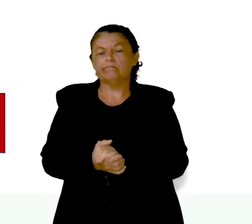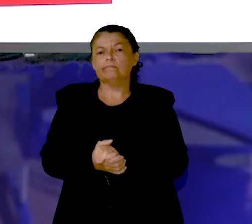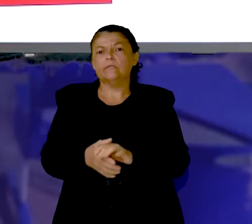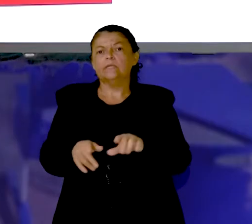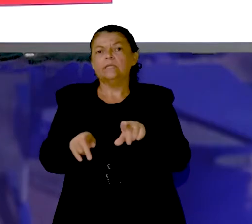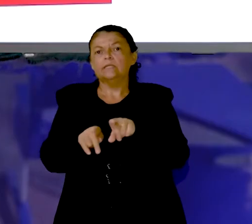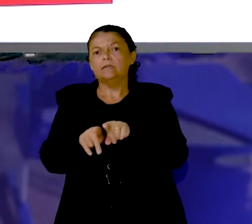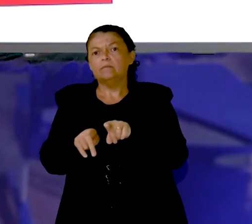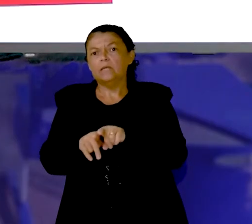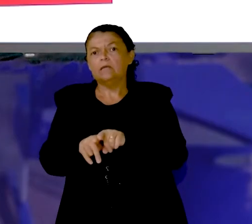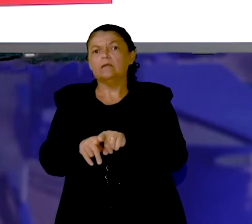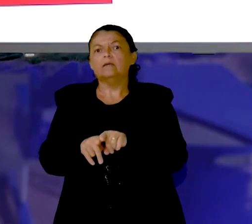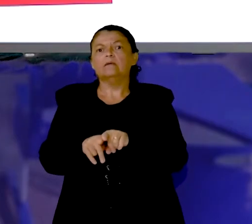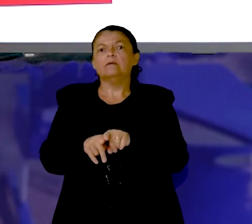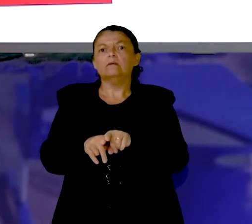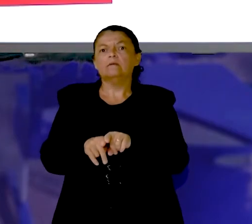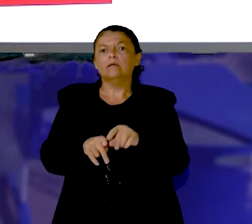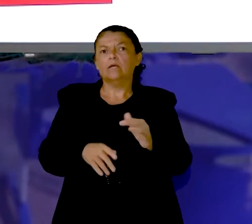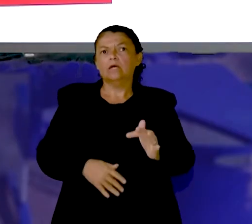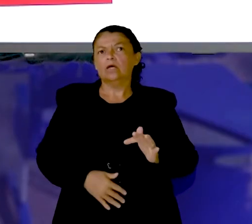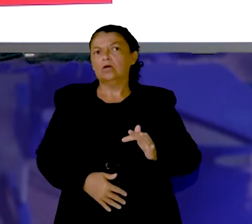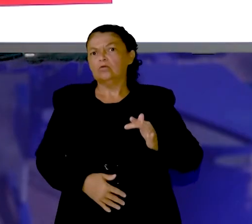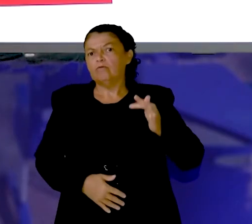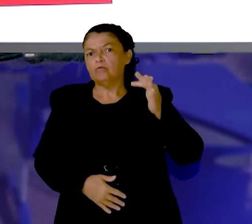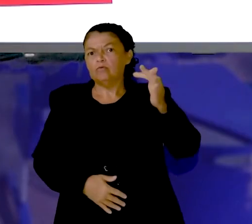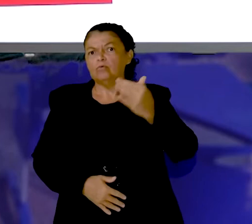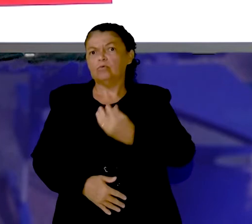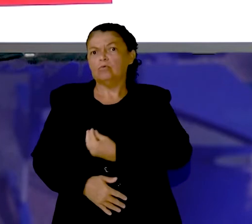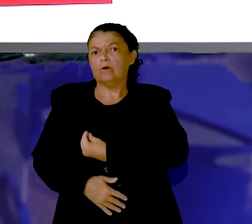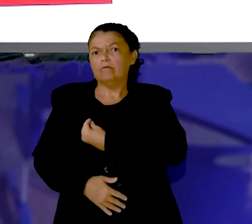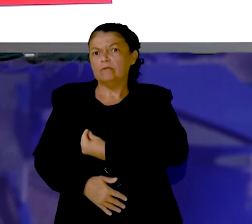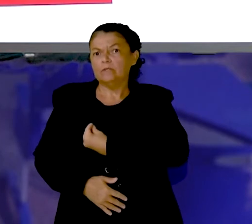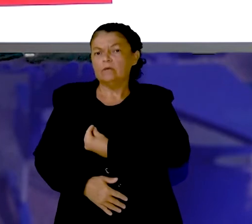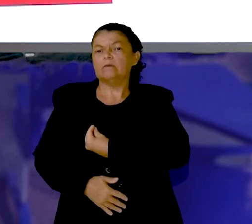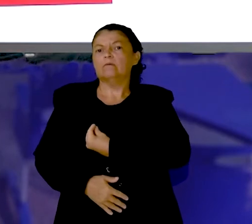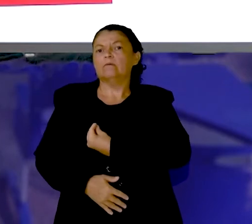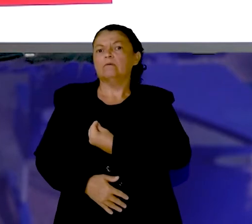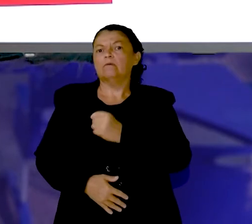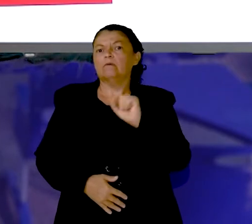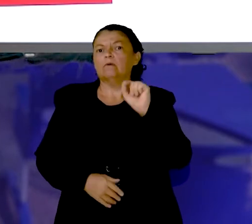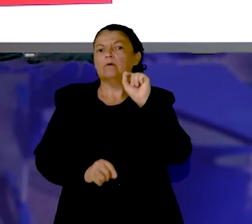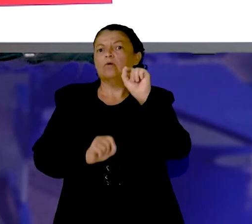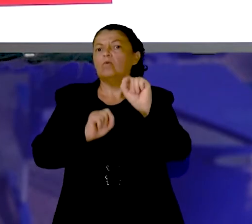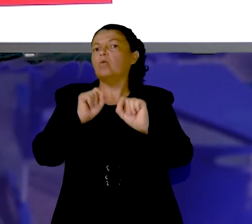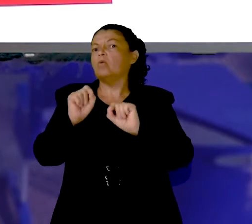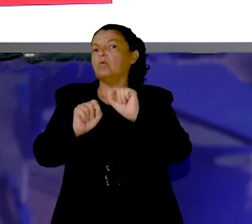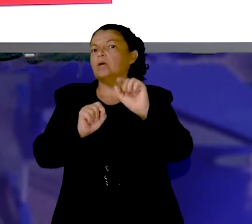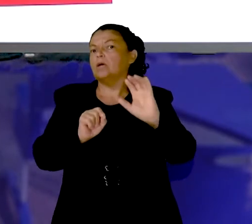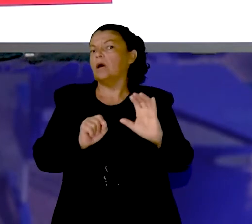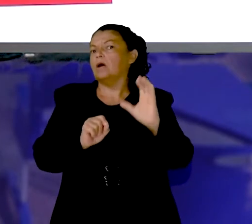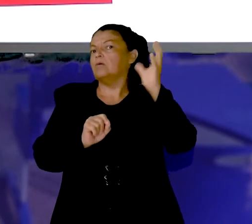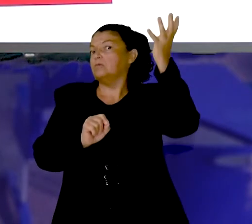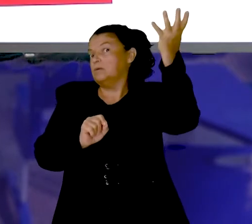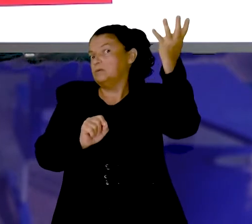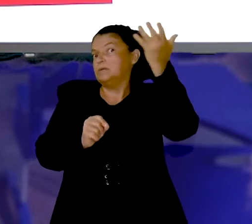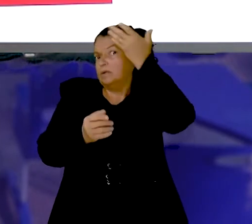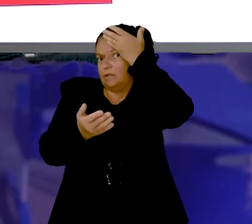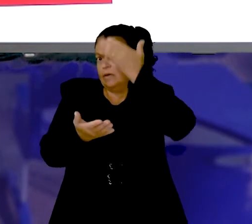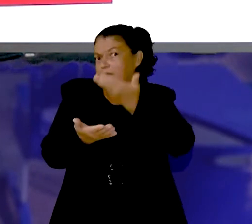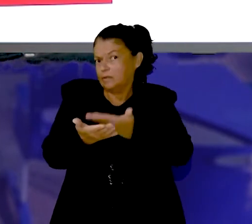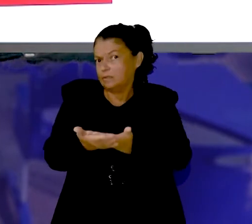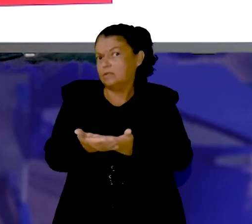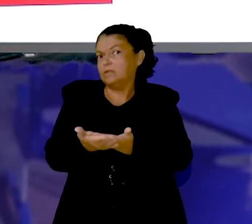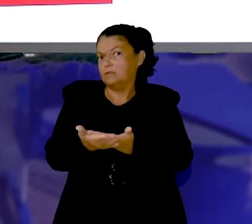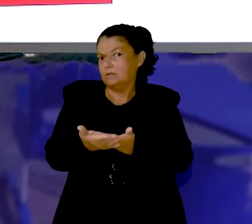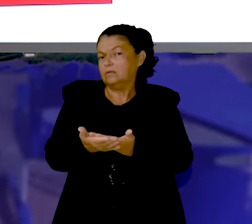reflexos em vidas futuras, ou que vai reger as pessoas que acreditam nesse ponto de vista